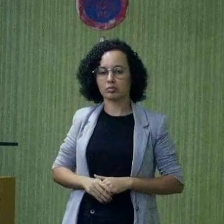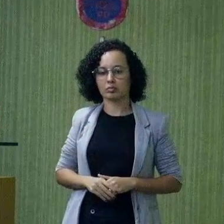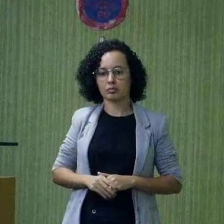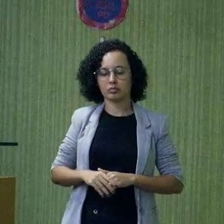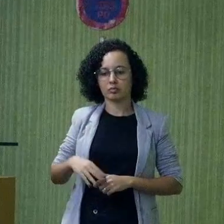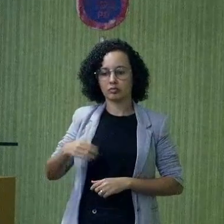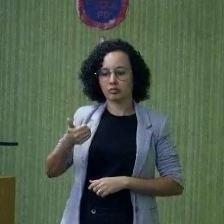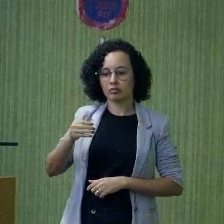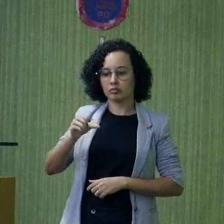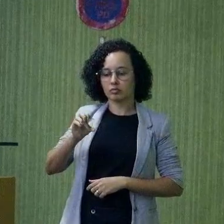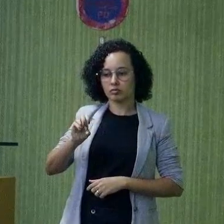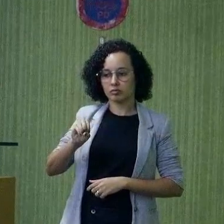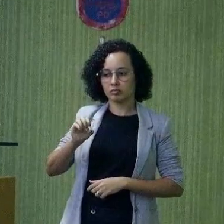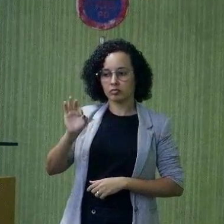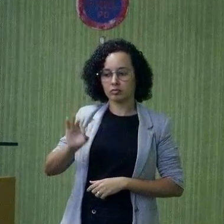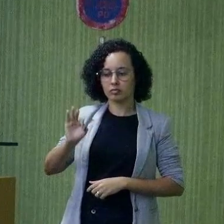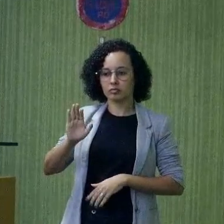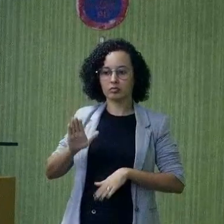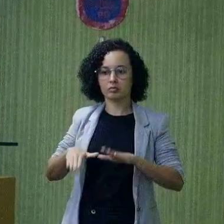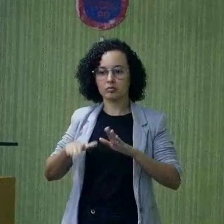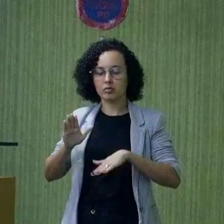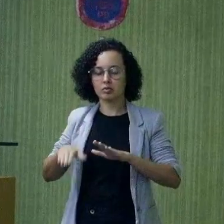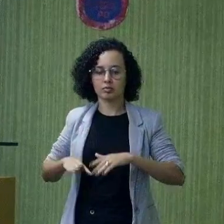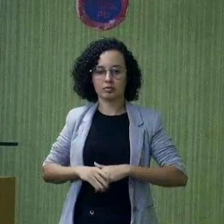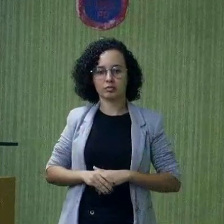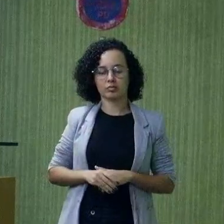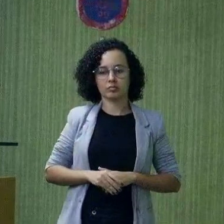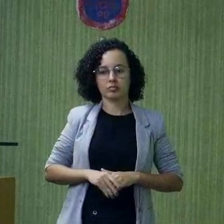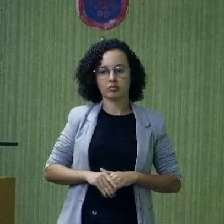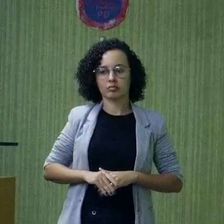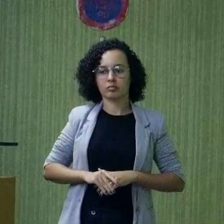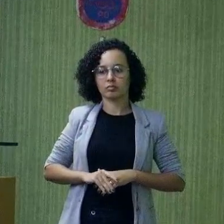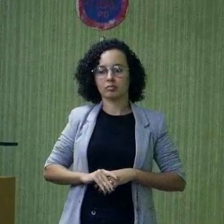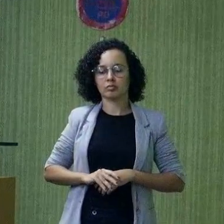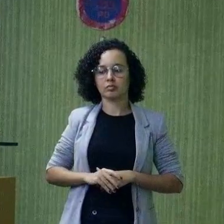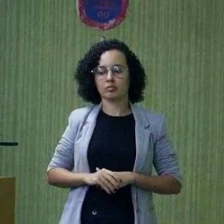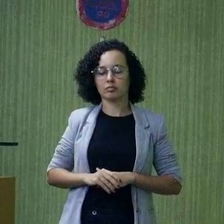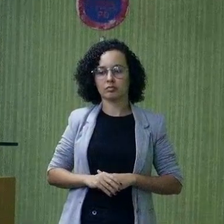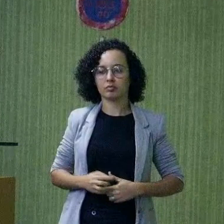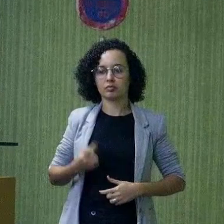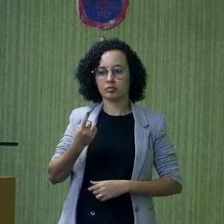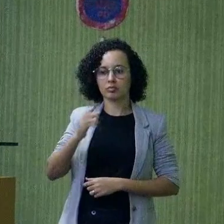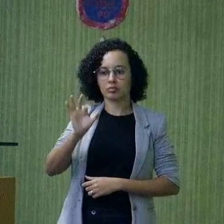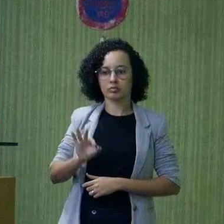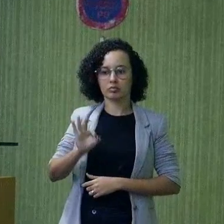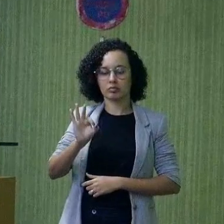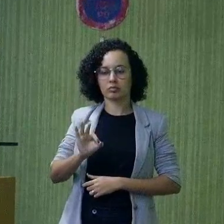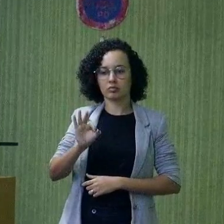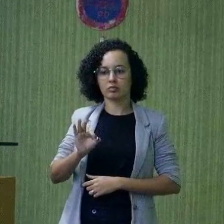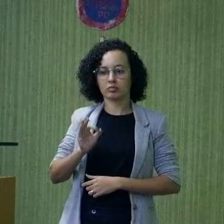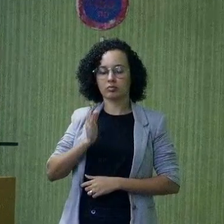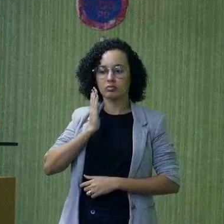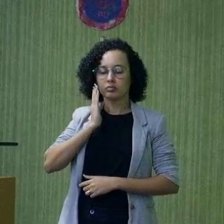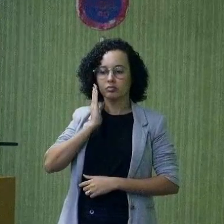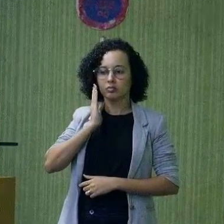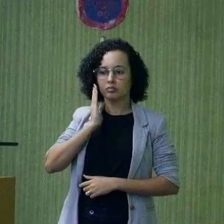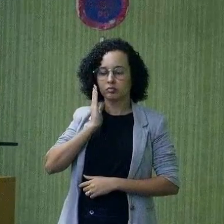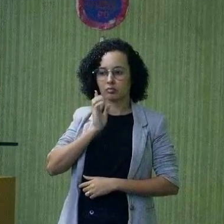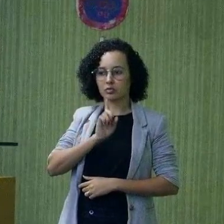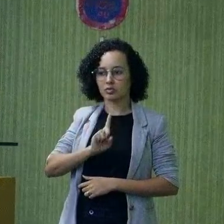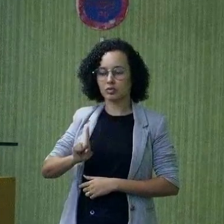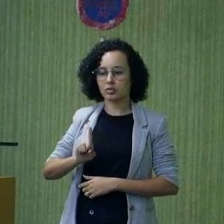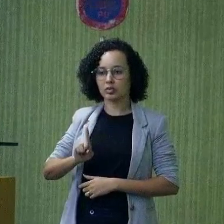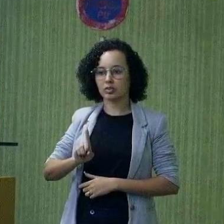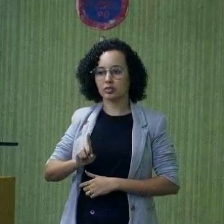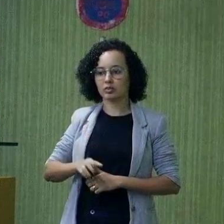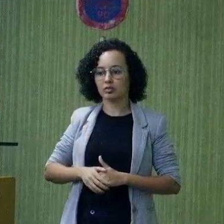10% talvez e deixa eu ver aqui 1% entendendo que não não não se